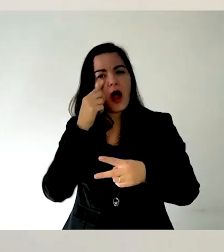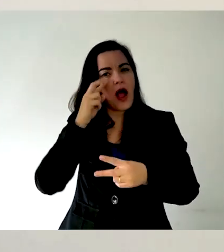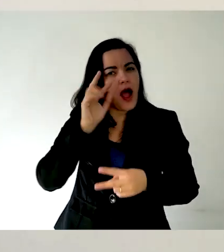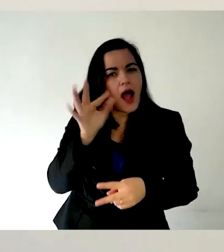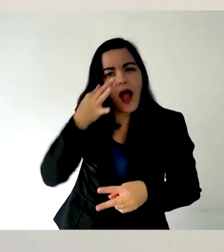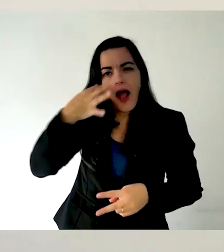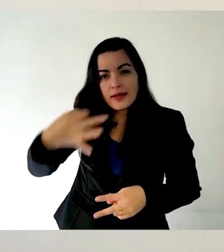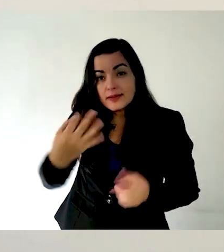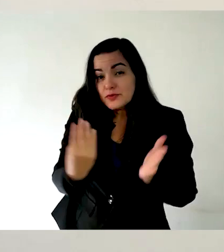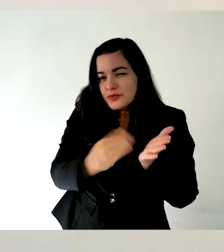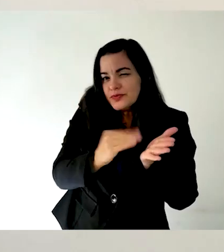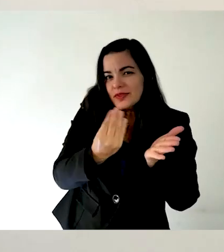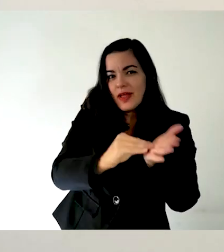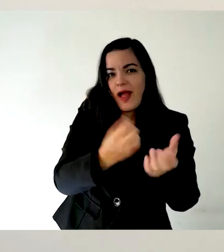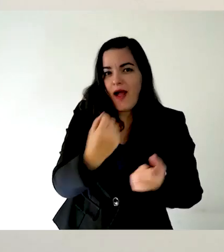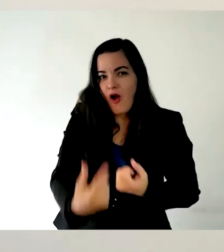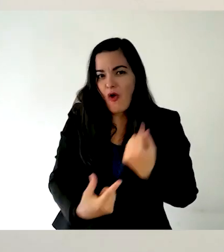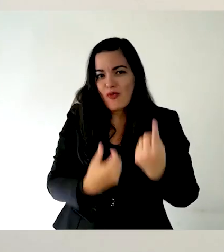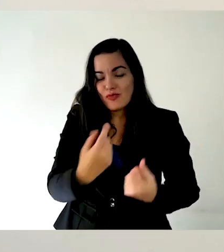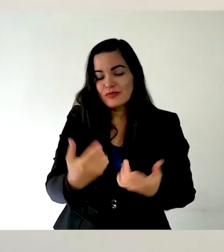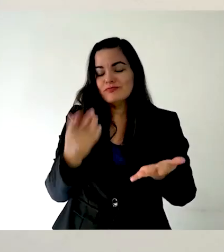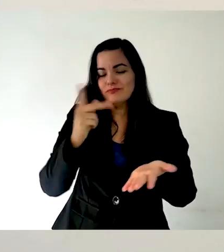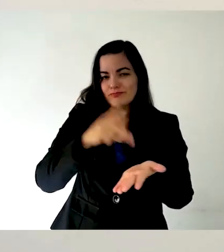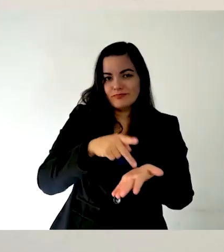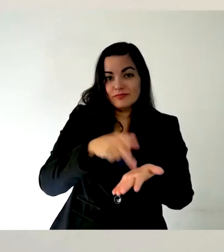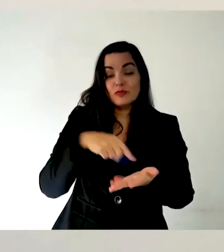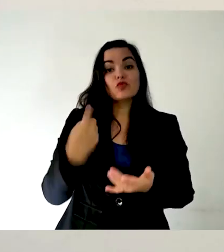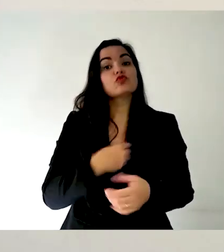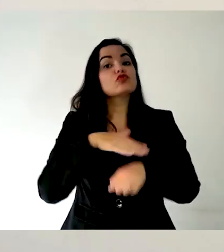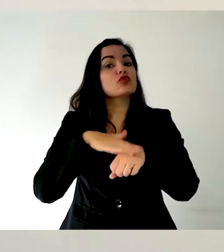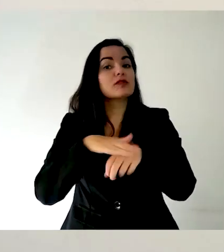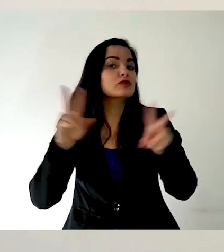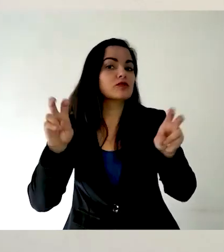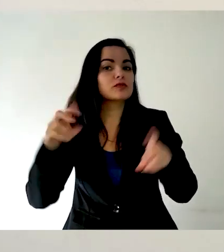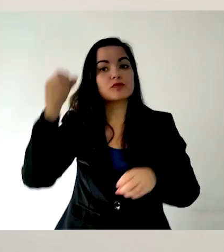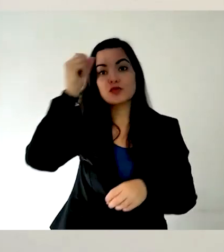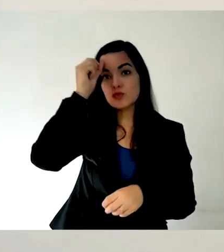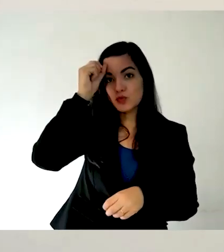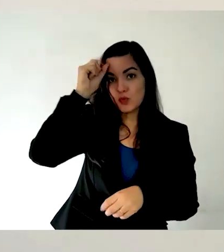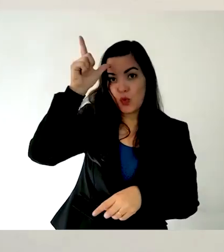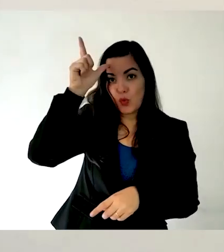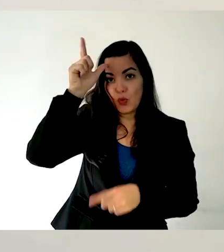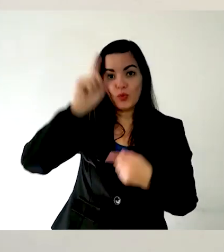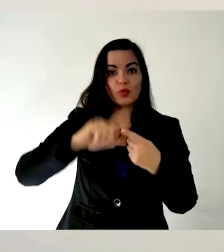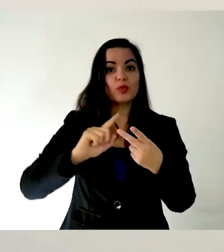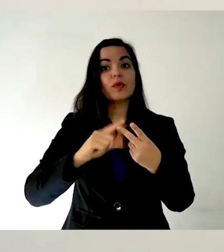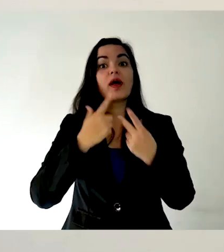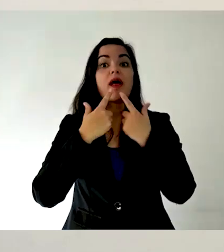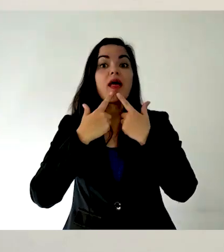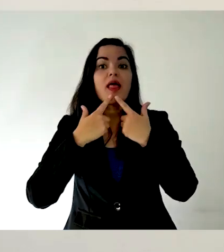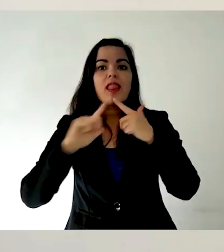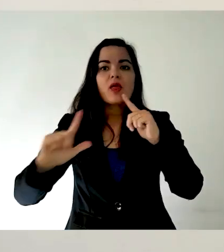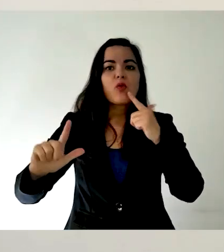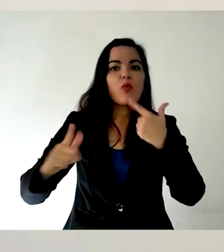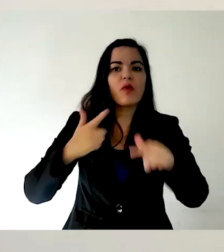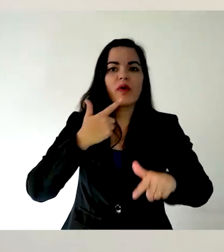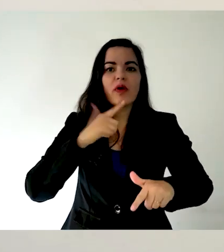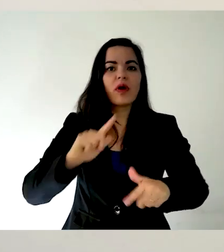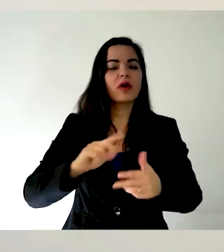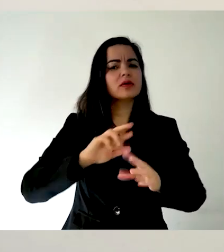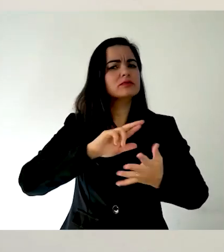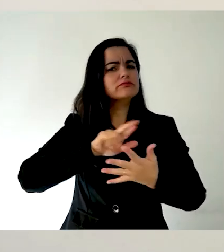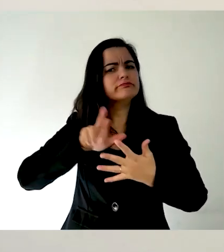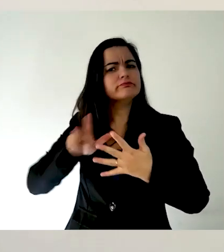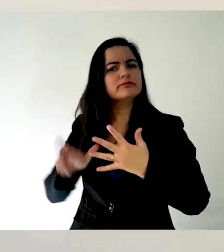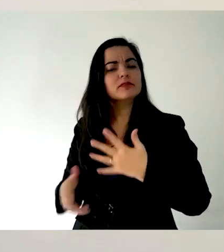detalhes. Isso mesmo! Falaremos sobre cultura, sobre linguística, as diferentes